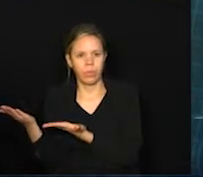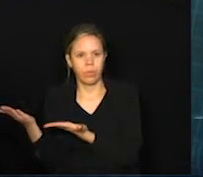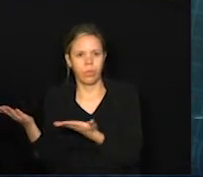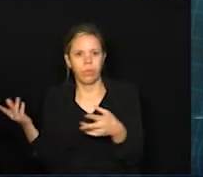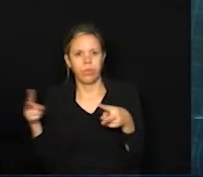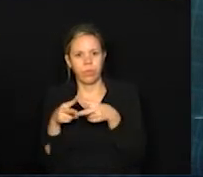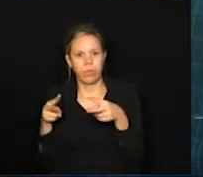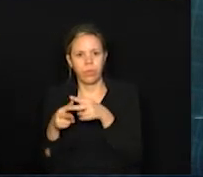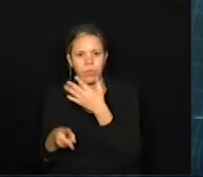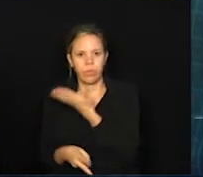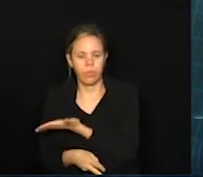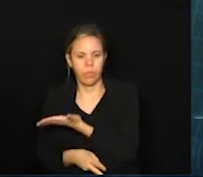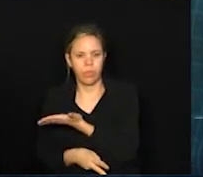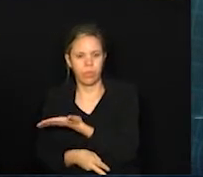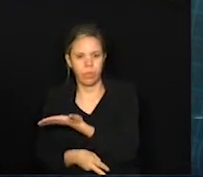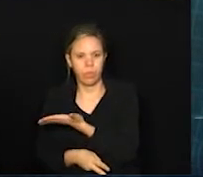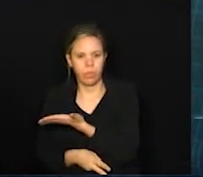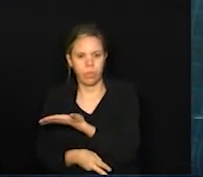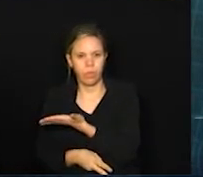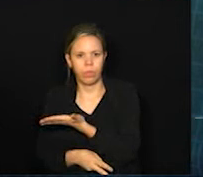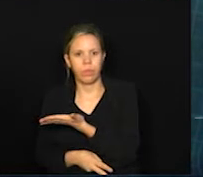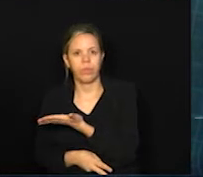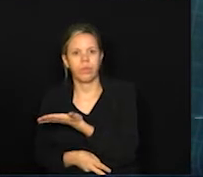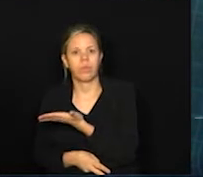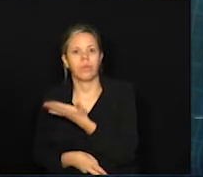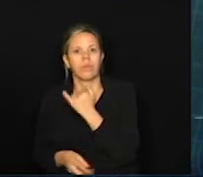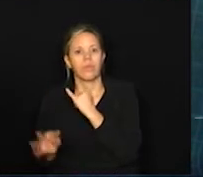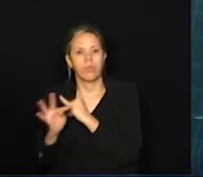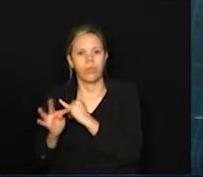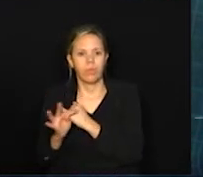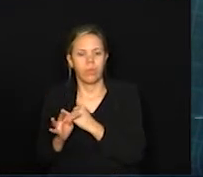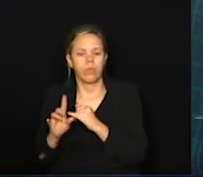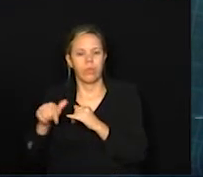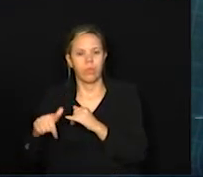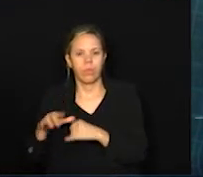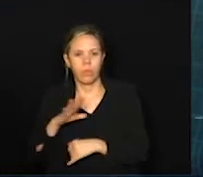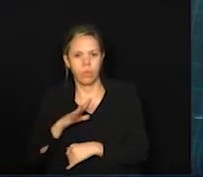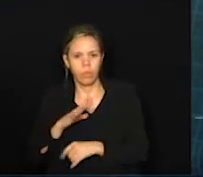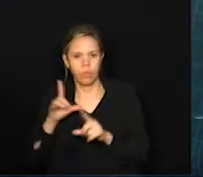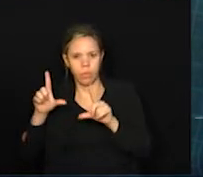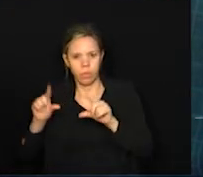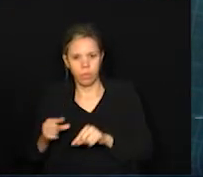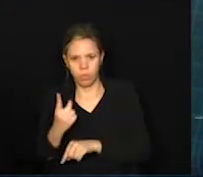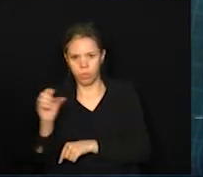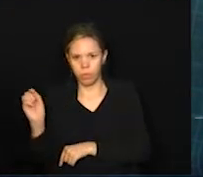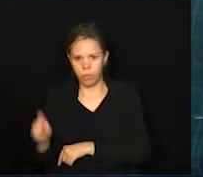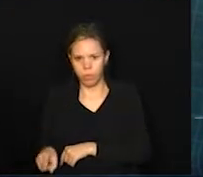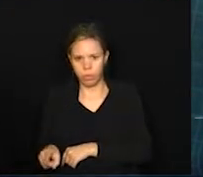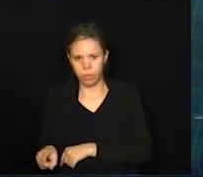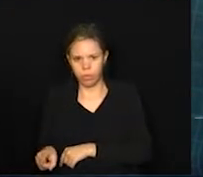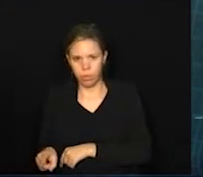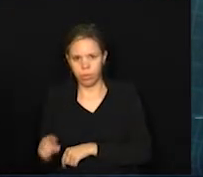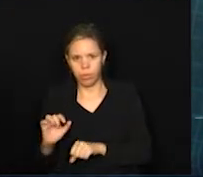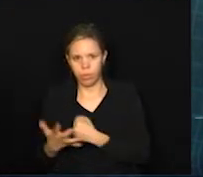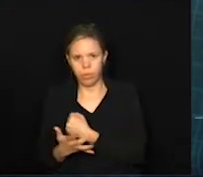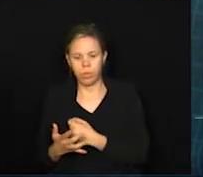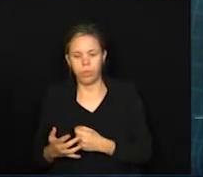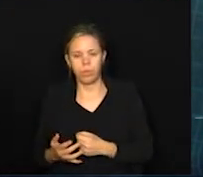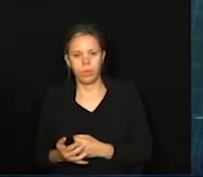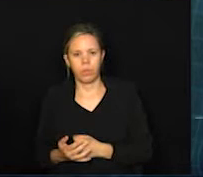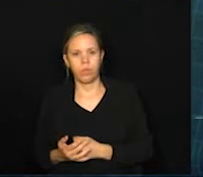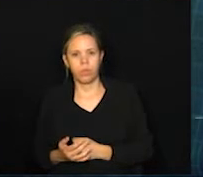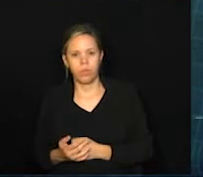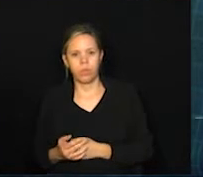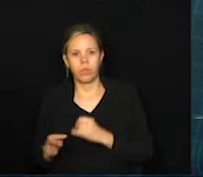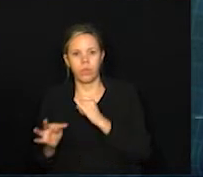12.676, Paulínia 11.587 e, na sequência, municípios com menos de 10 mil casos da